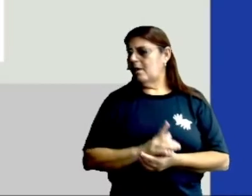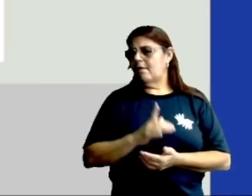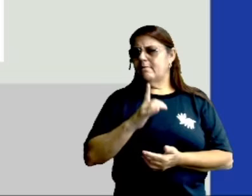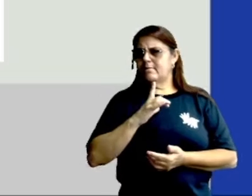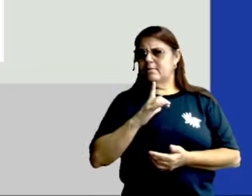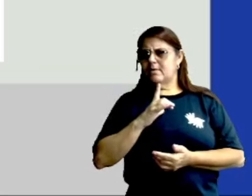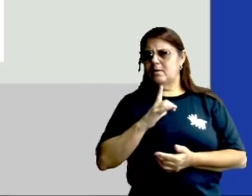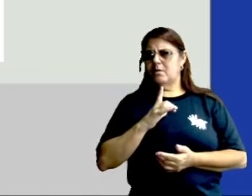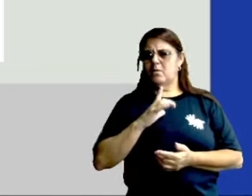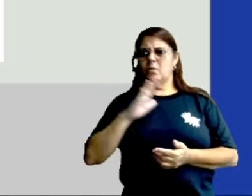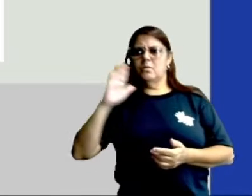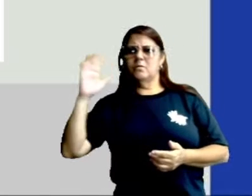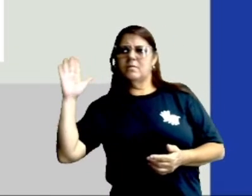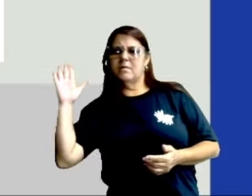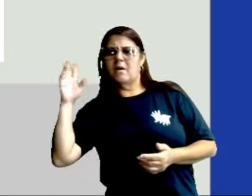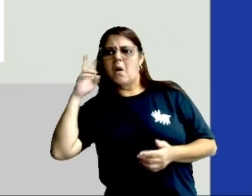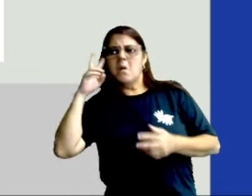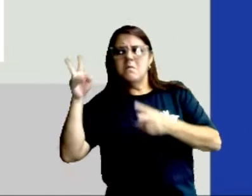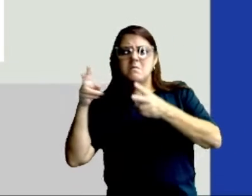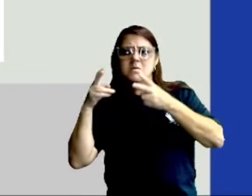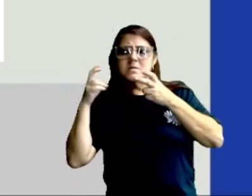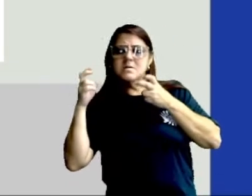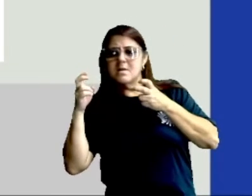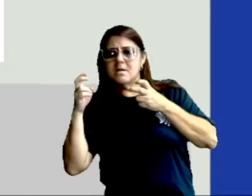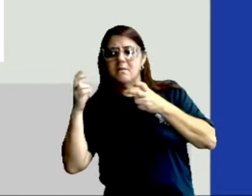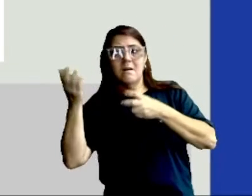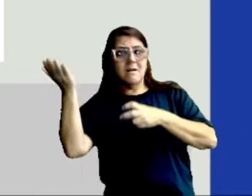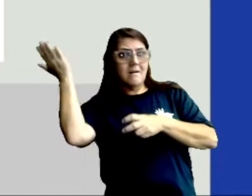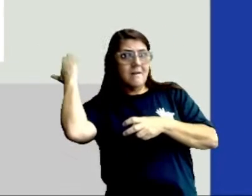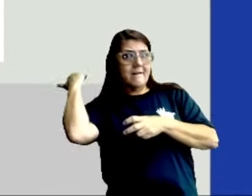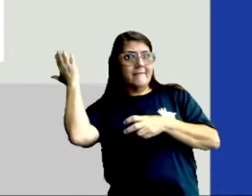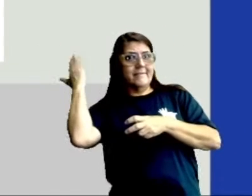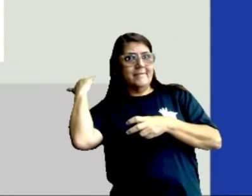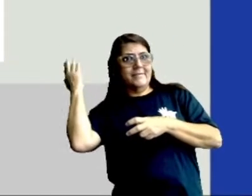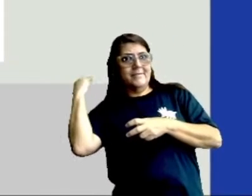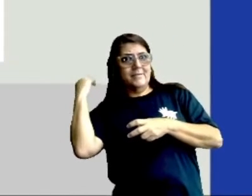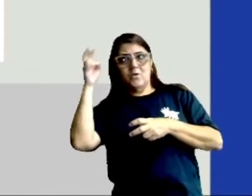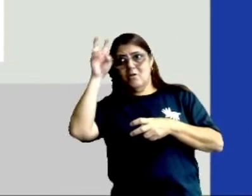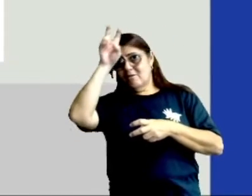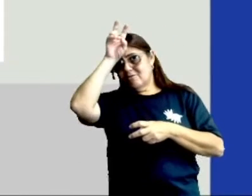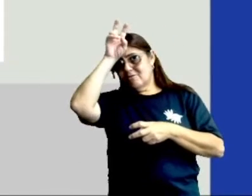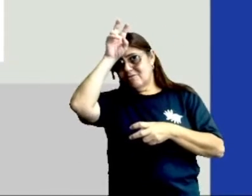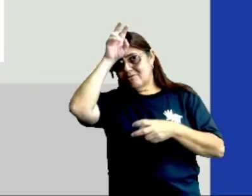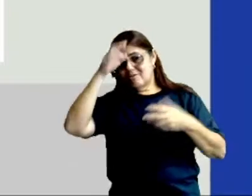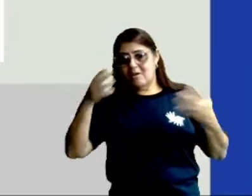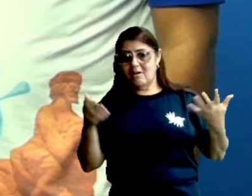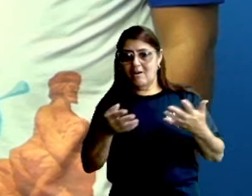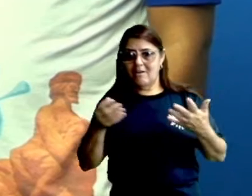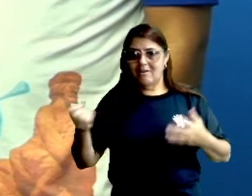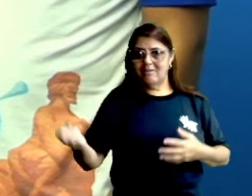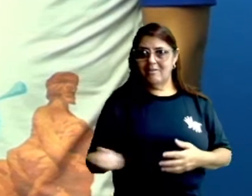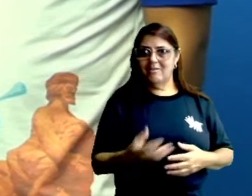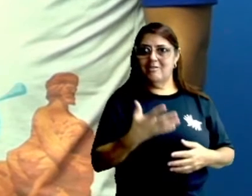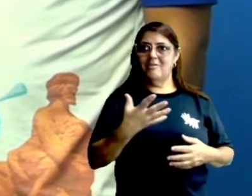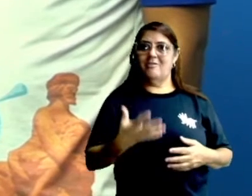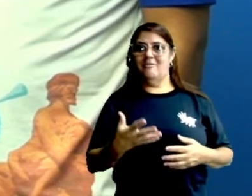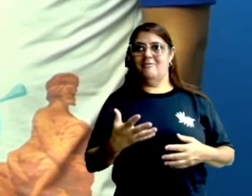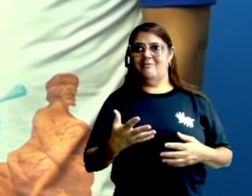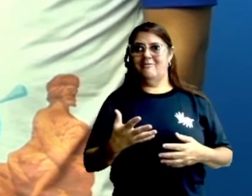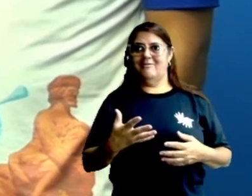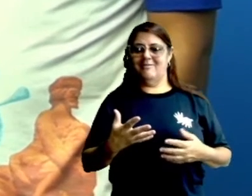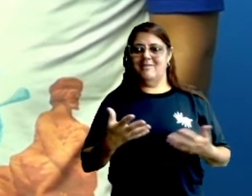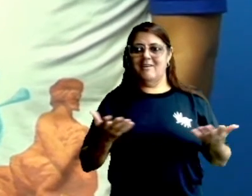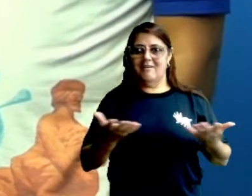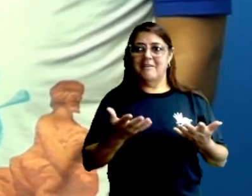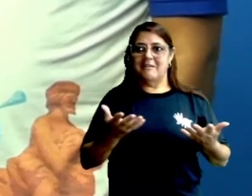é direito né a gente tá vendo ele no antigo né o no Egito antigo e aqui é uma imagem mais contemporânea